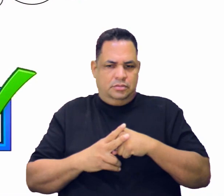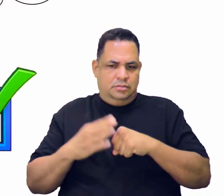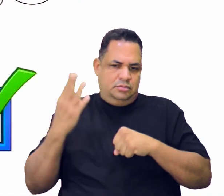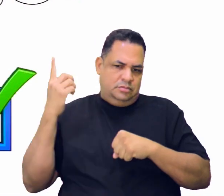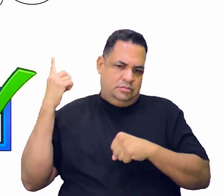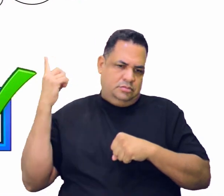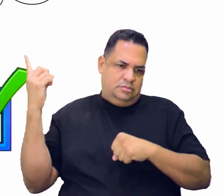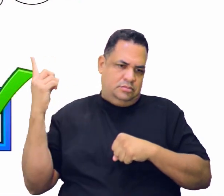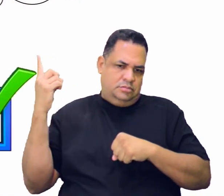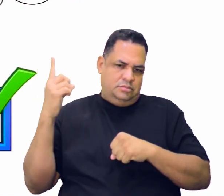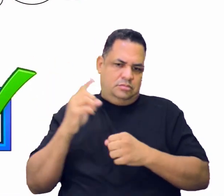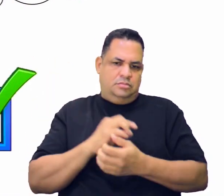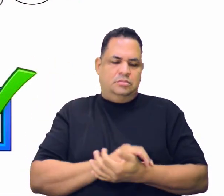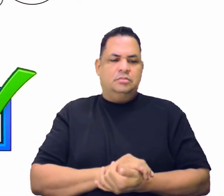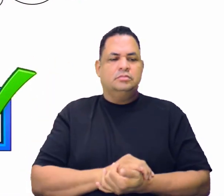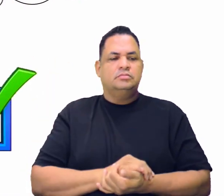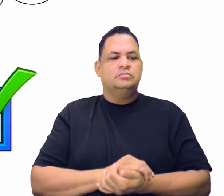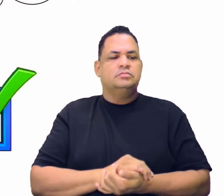Mais outra.